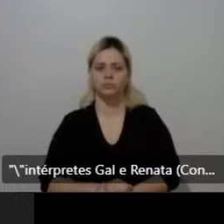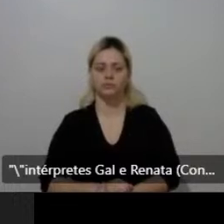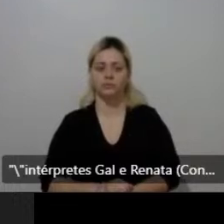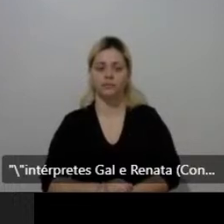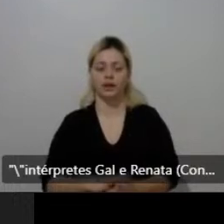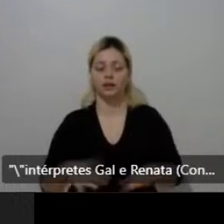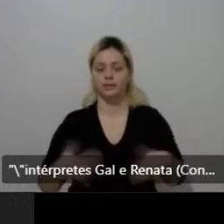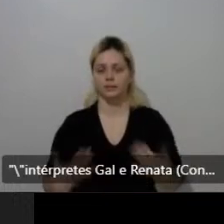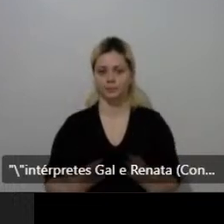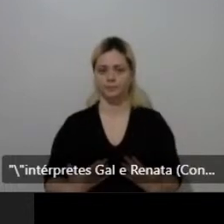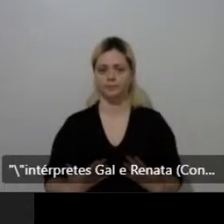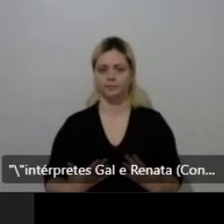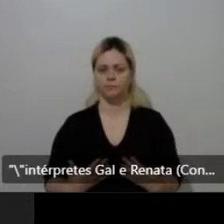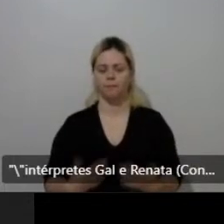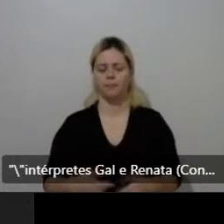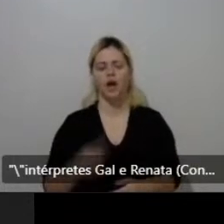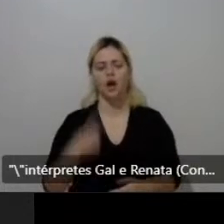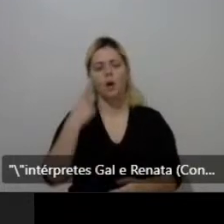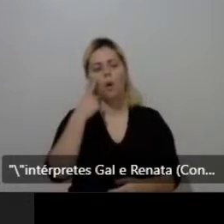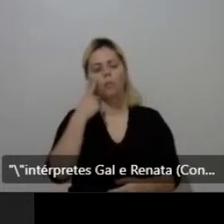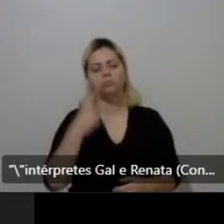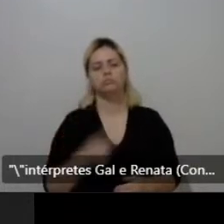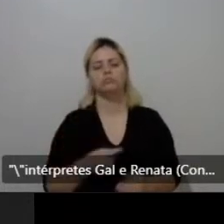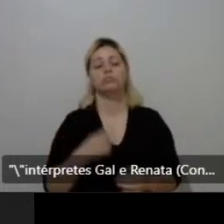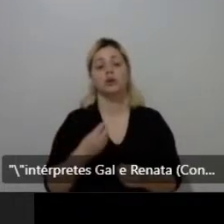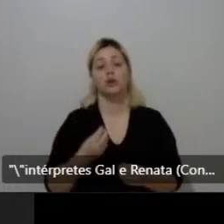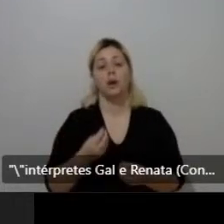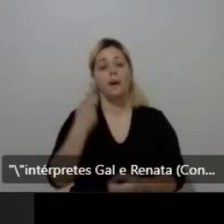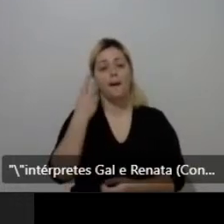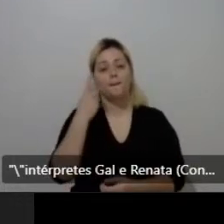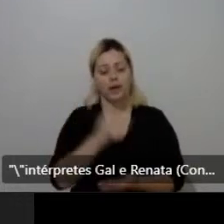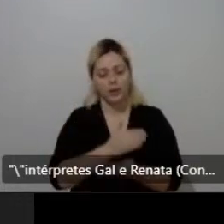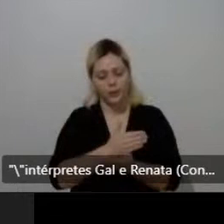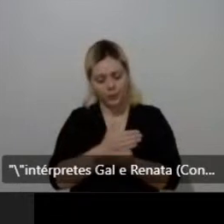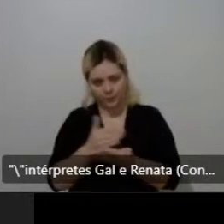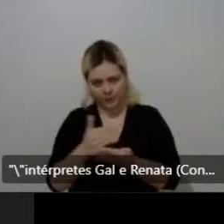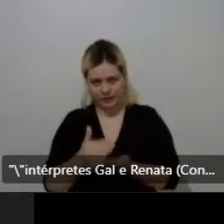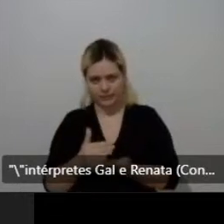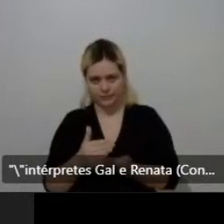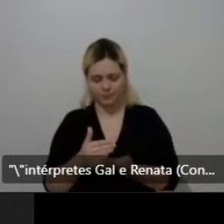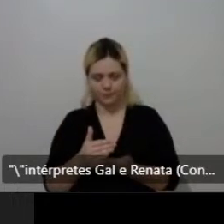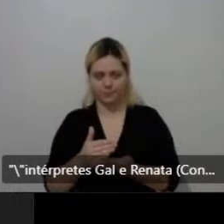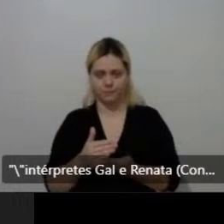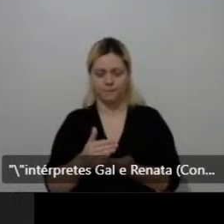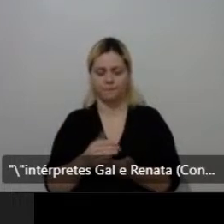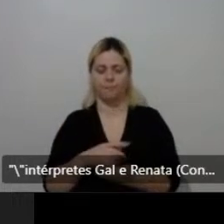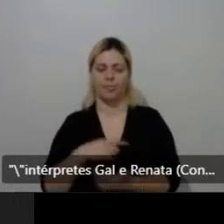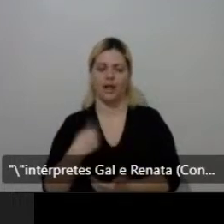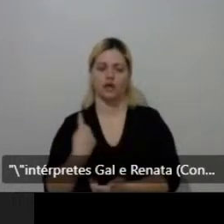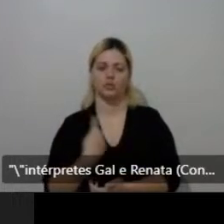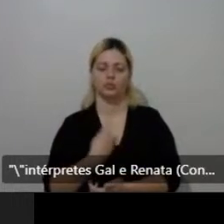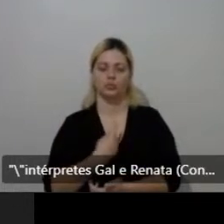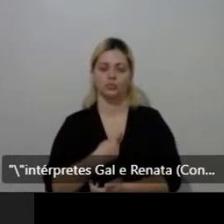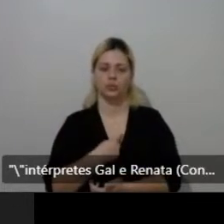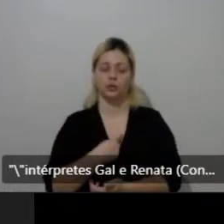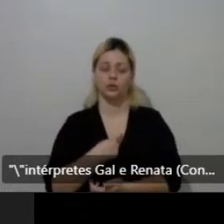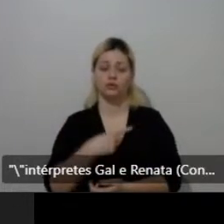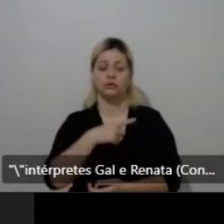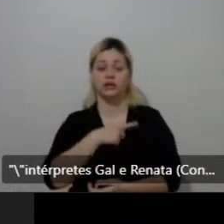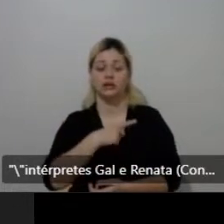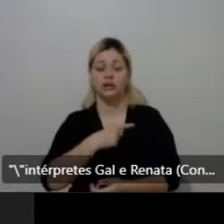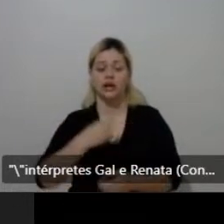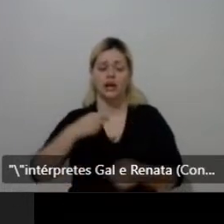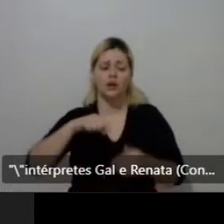Bom, do ponto de vista do marco legal, a gente está vivendo, né, uma